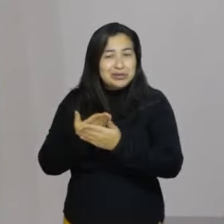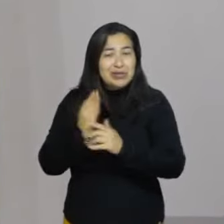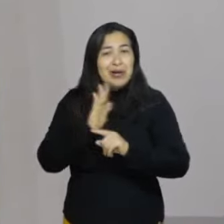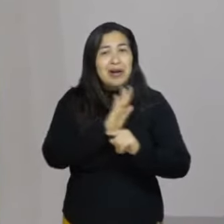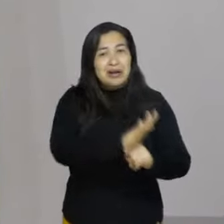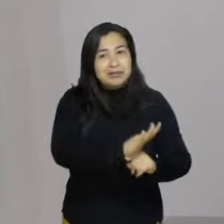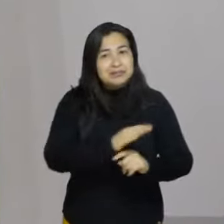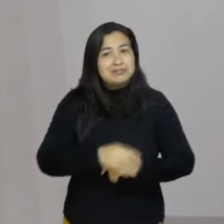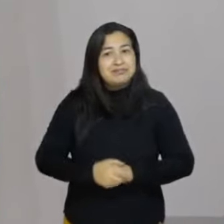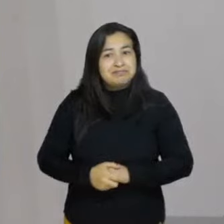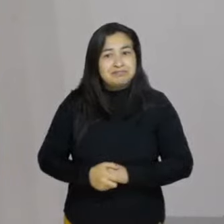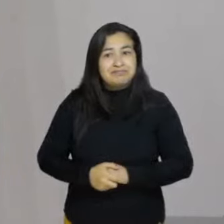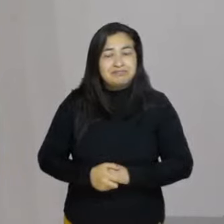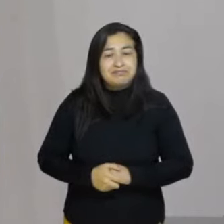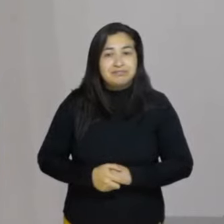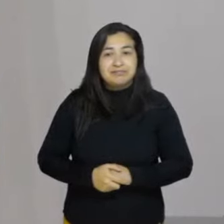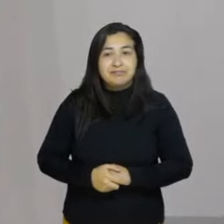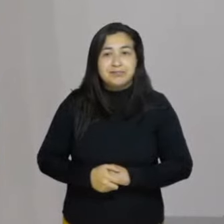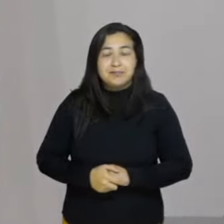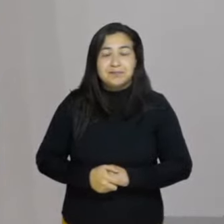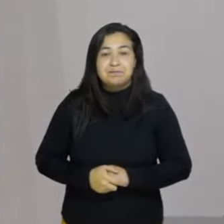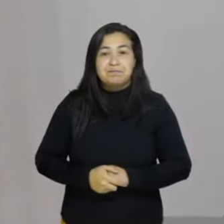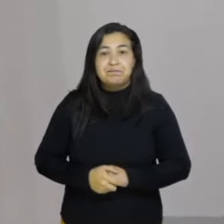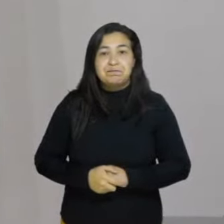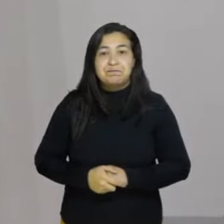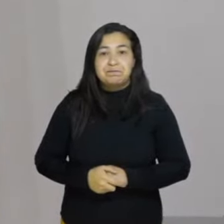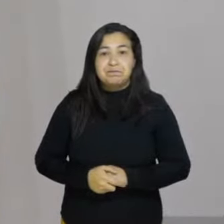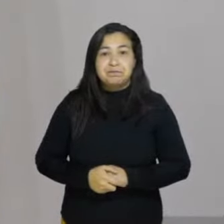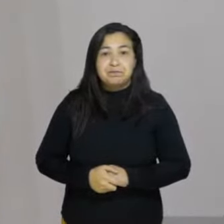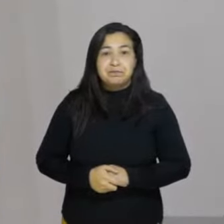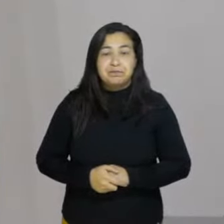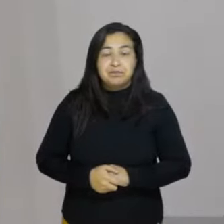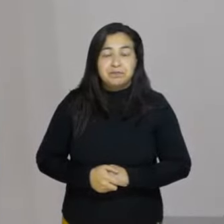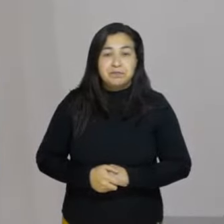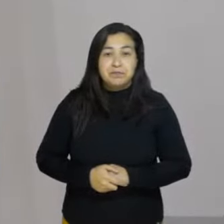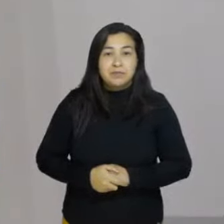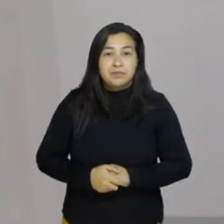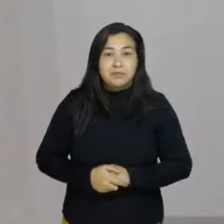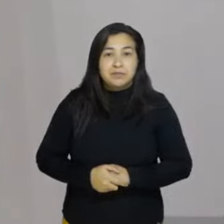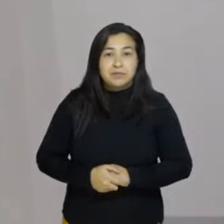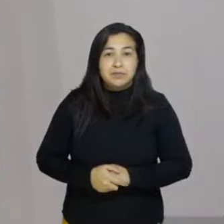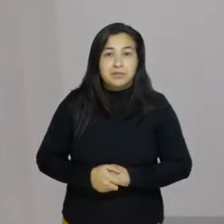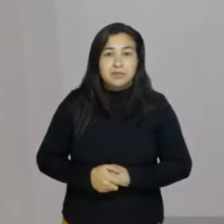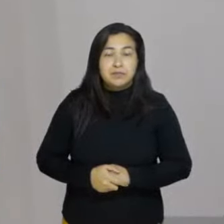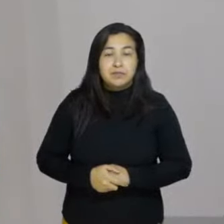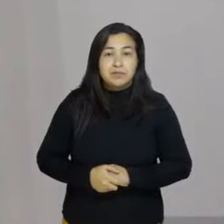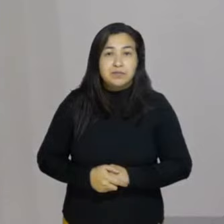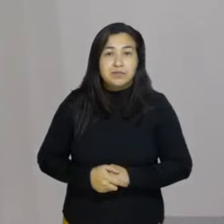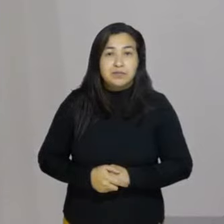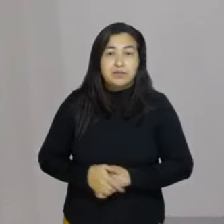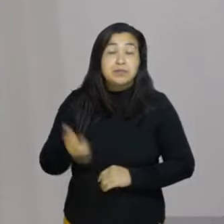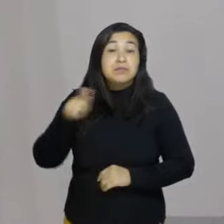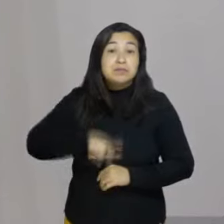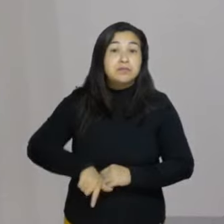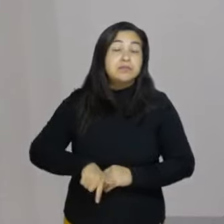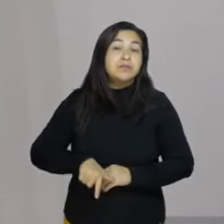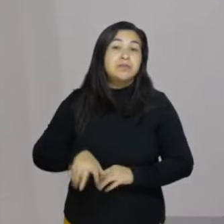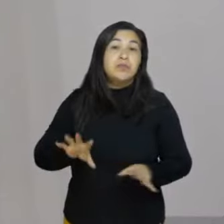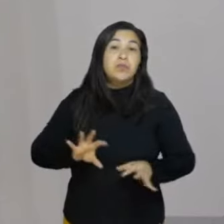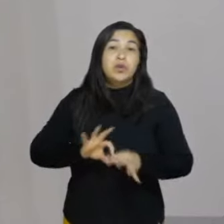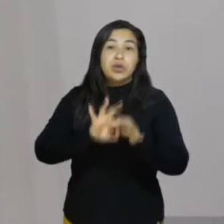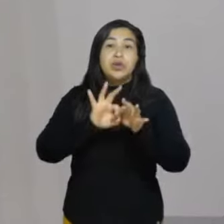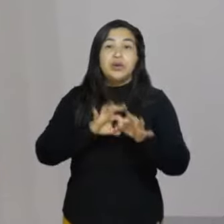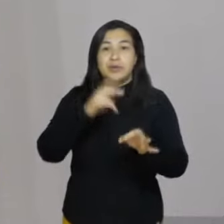Santa Catarina. Mas eu quero fazer um destaque aqui, deputado Sorato, e aí a união de pessoas, a